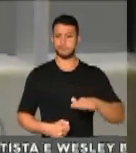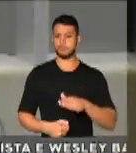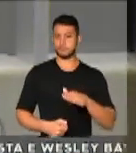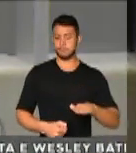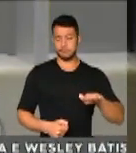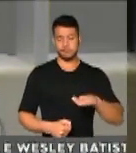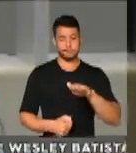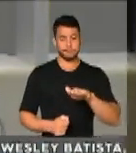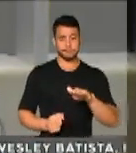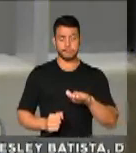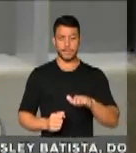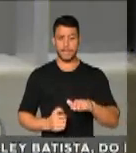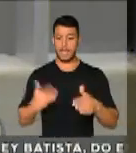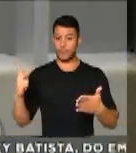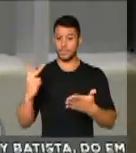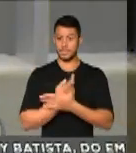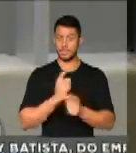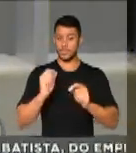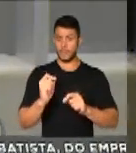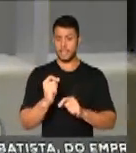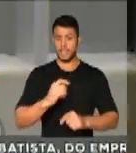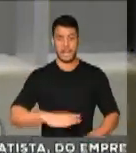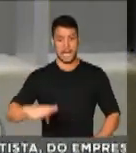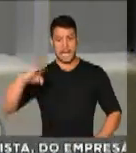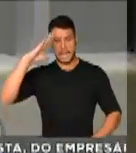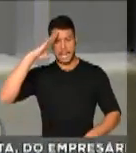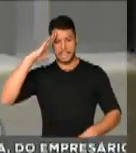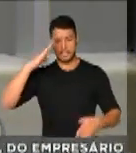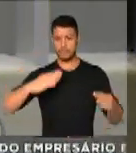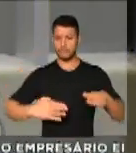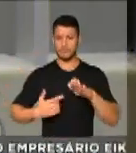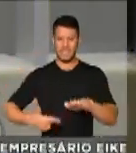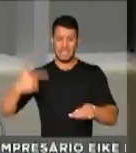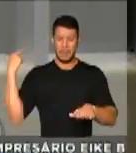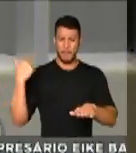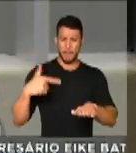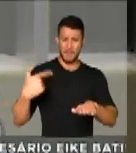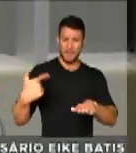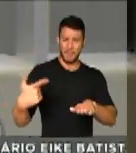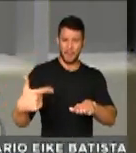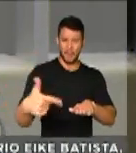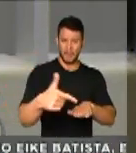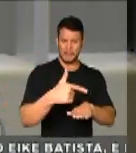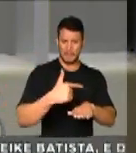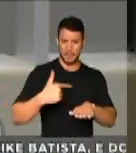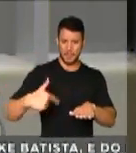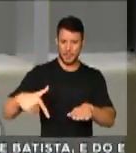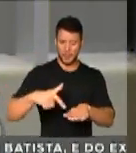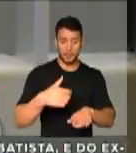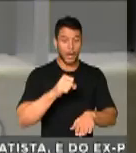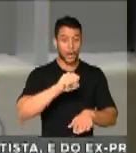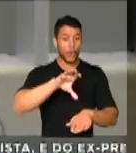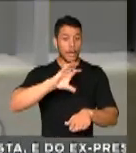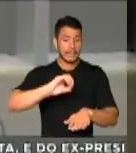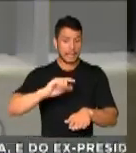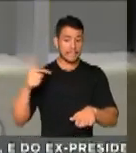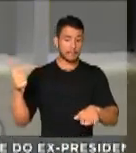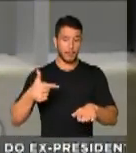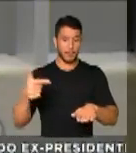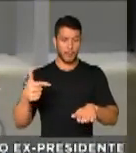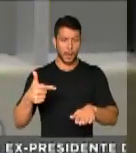bebê ser fuzilado com 80 tiros. 80 tiros